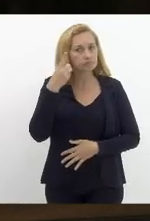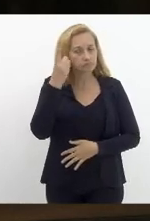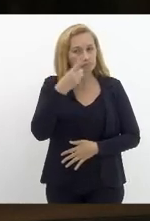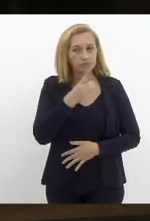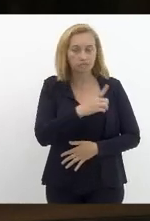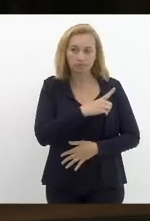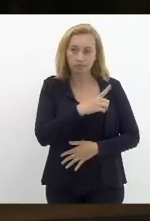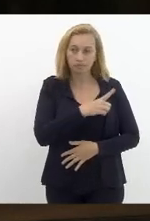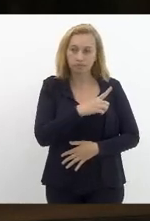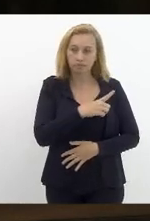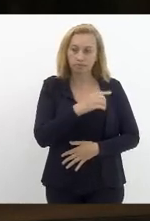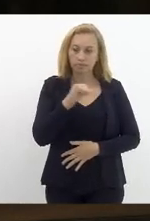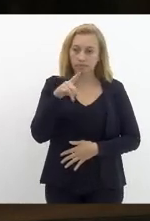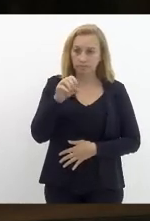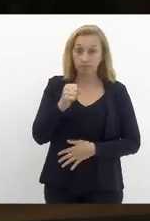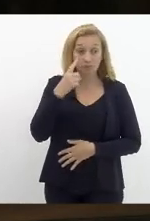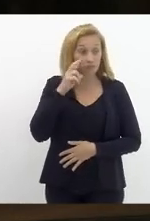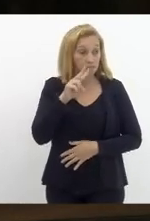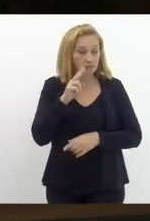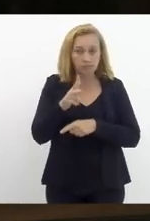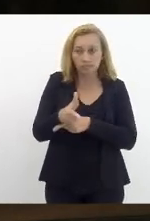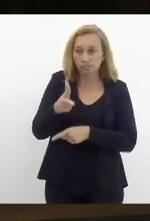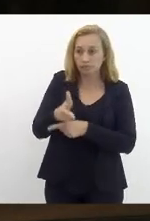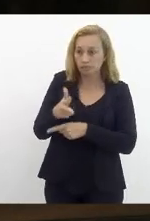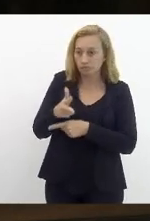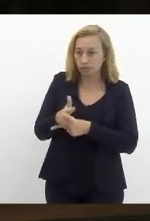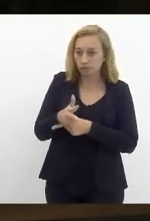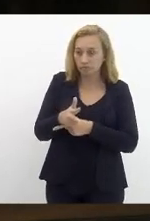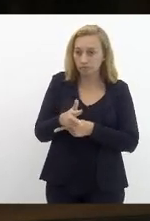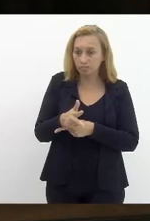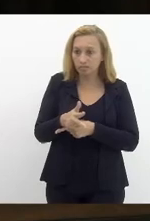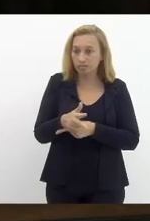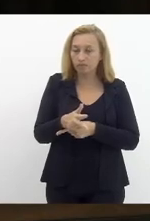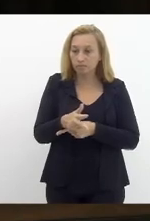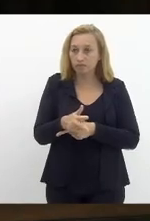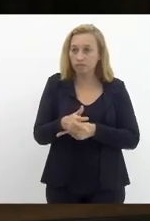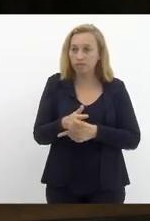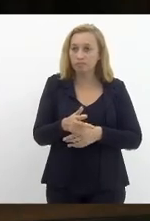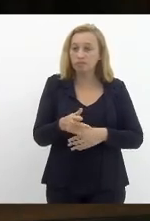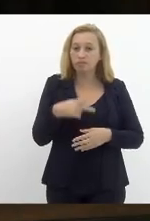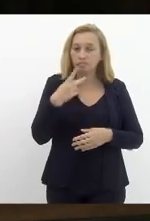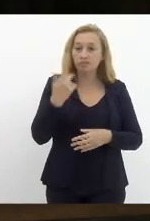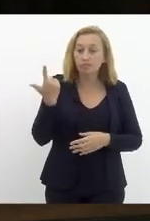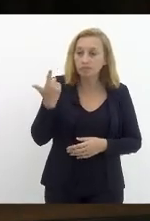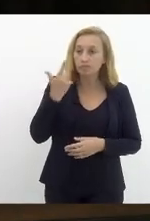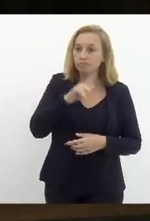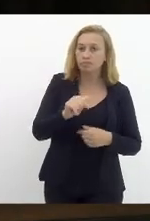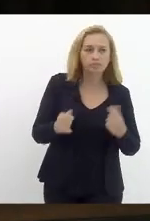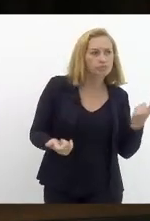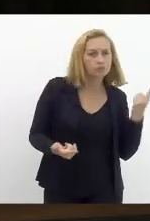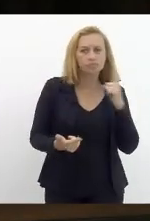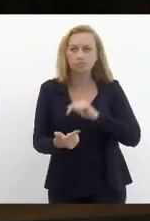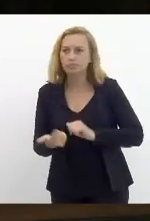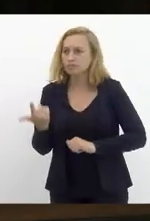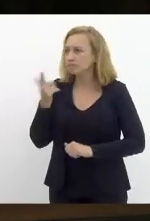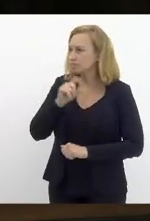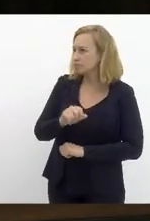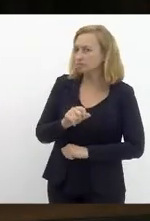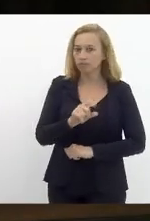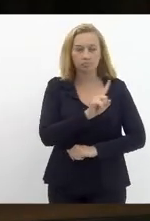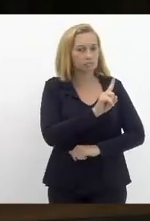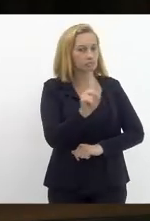Augusto, quando eu vejo vídeos circulando, né, dizendo, não, conseguimos. Conseguimos não,